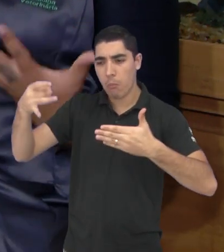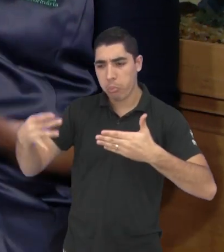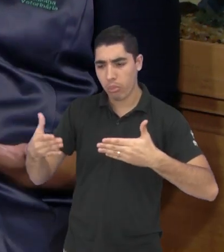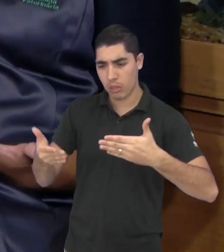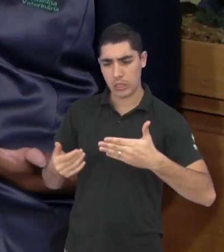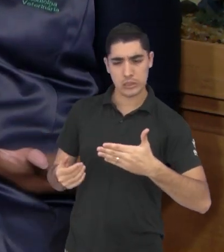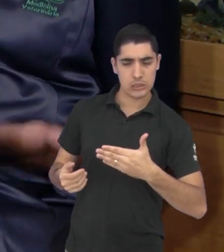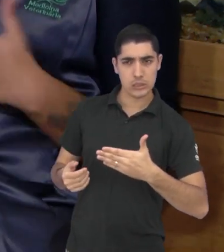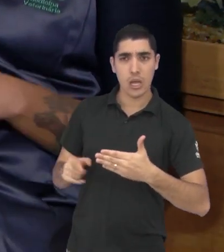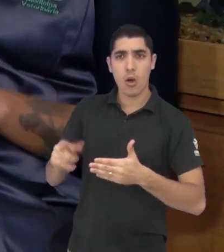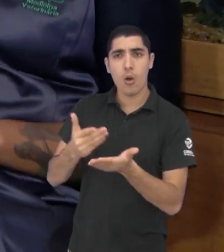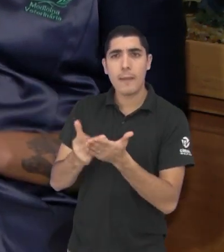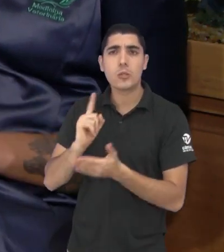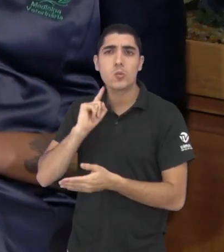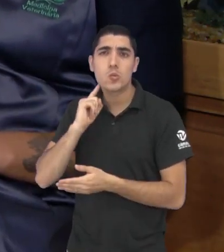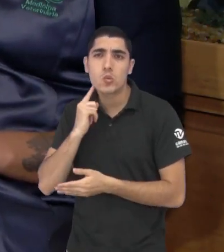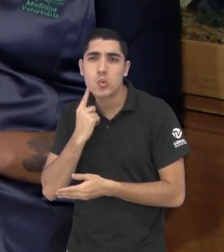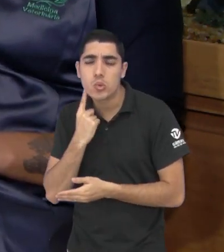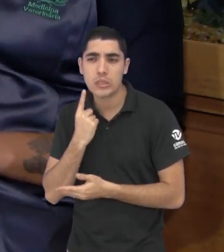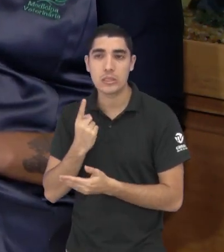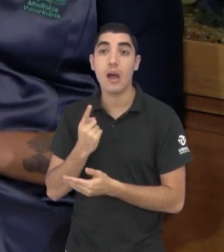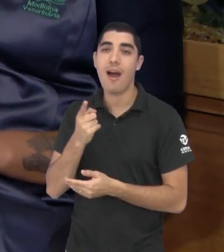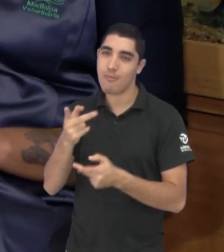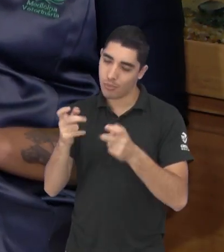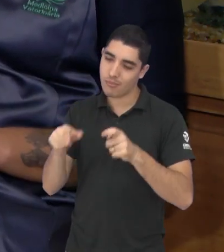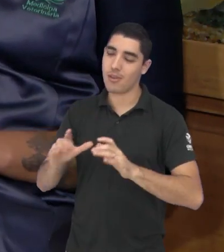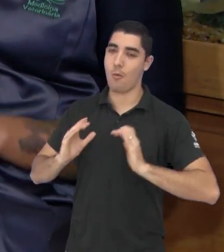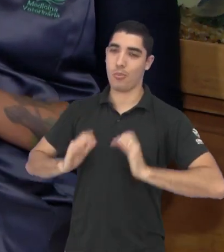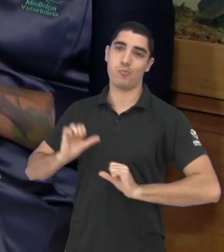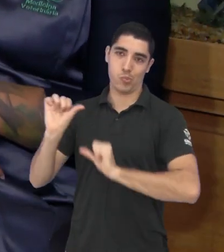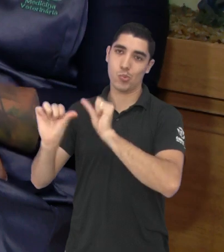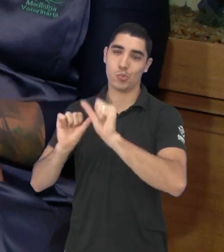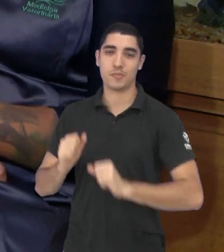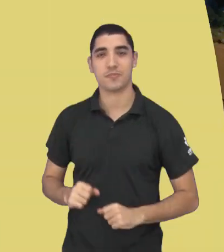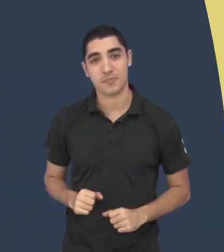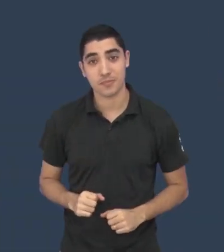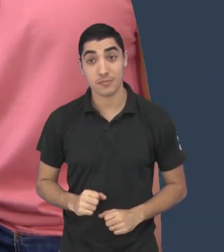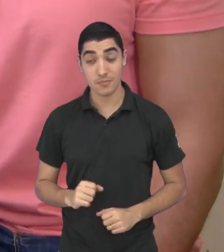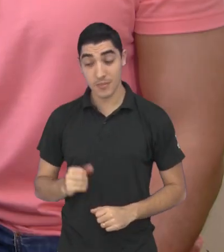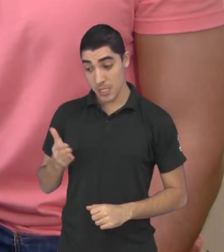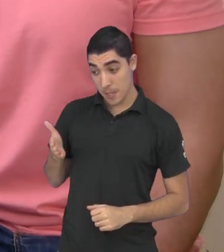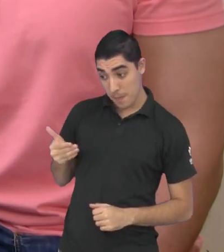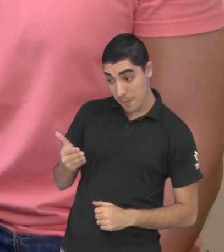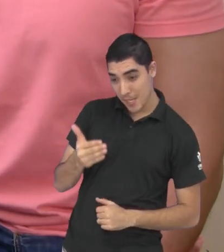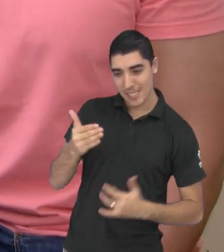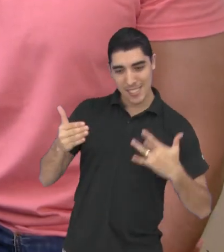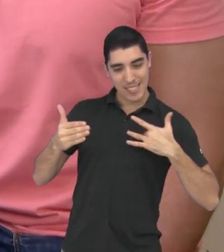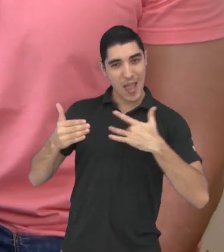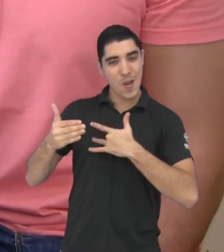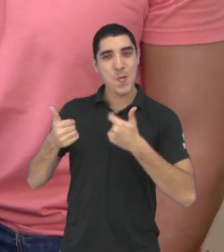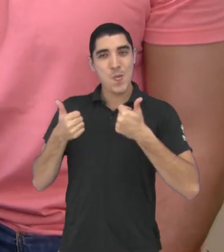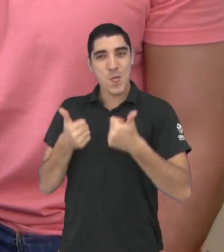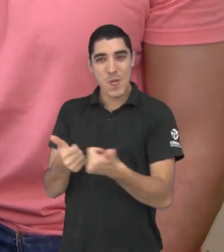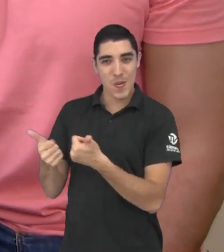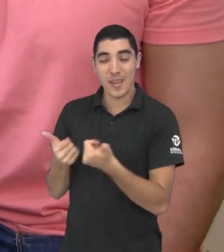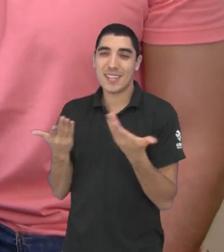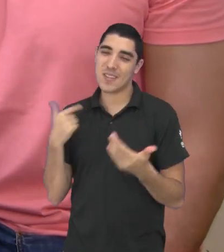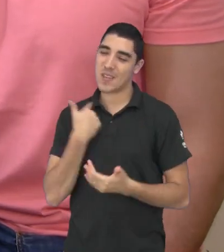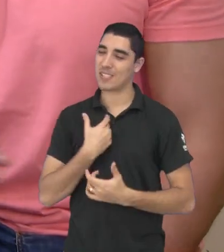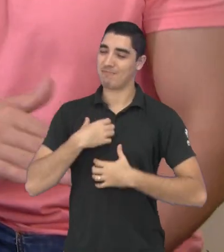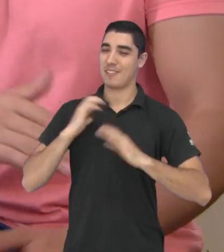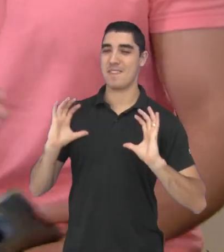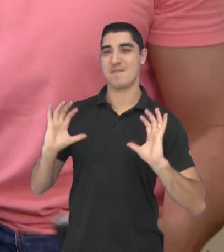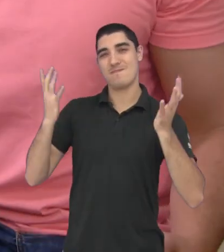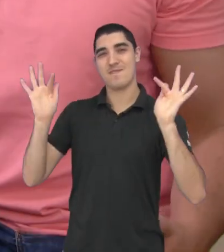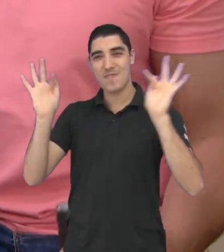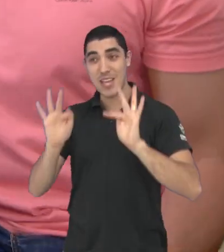aquário suja mais que o normal, e isso pode ser a mudança de comportamento dele. Peixinhos saudáveis, informações de qualidade para você.